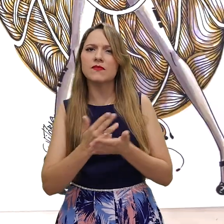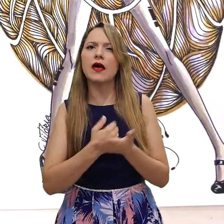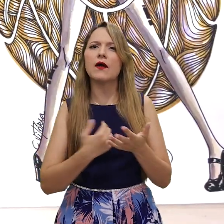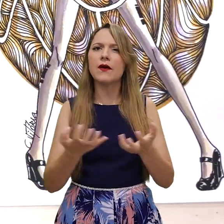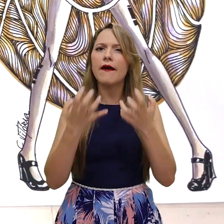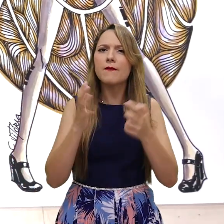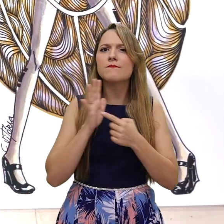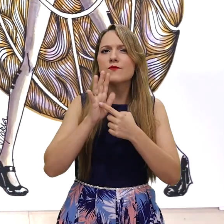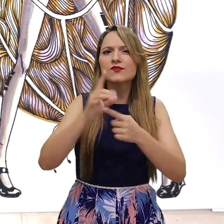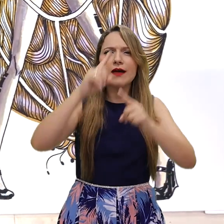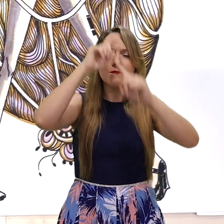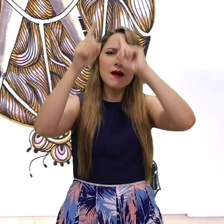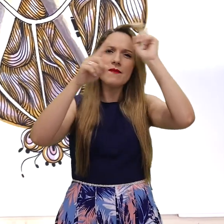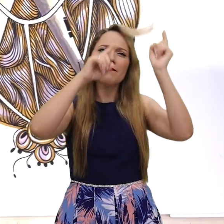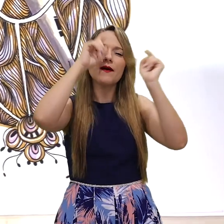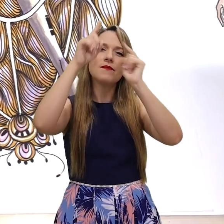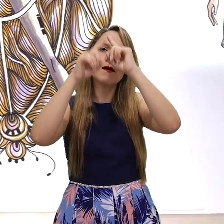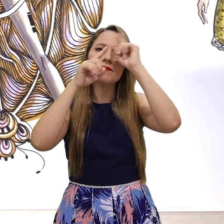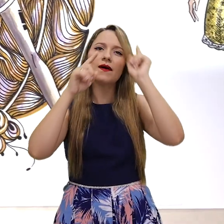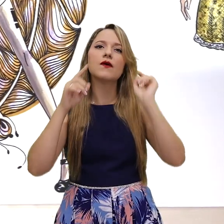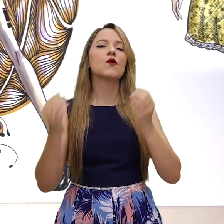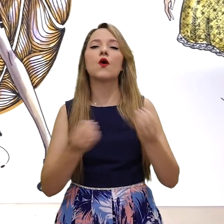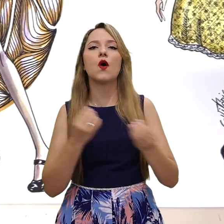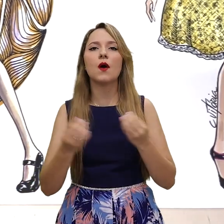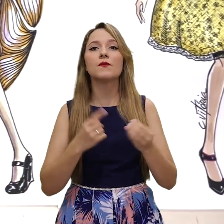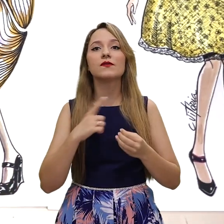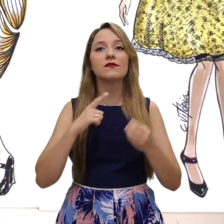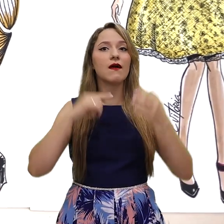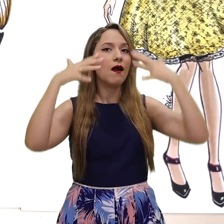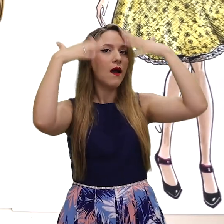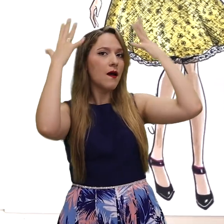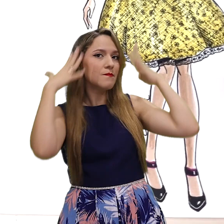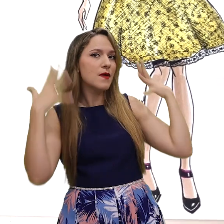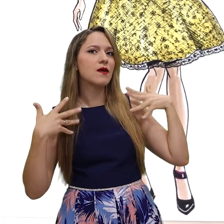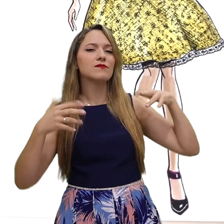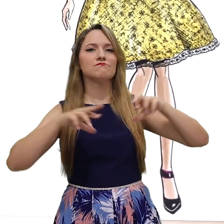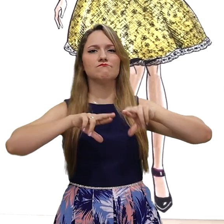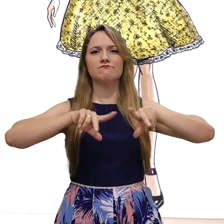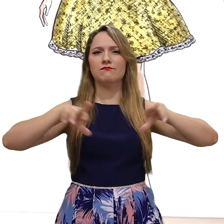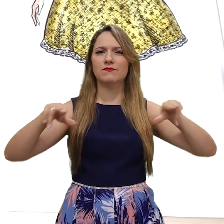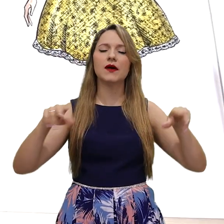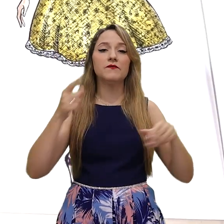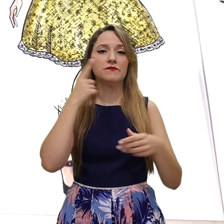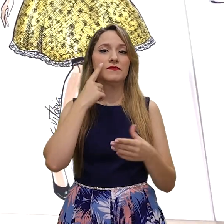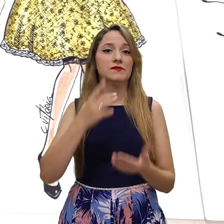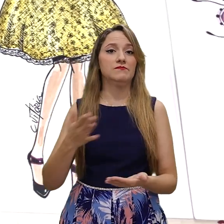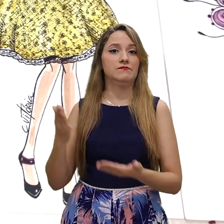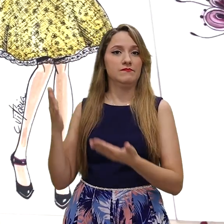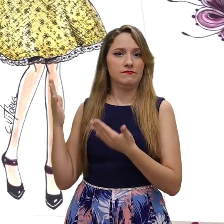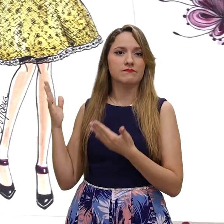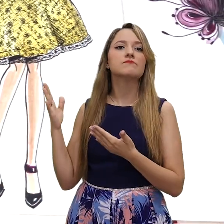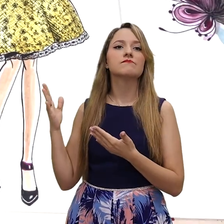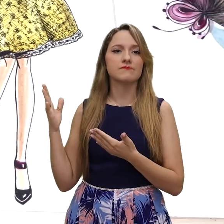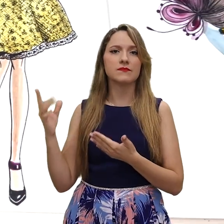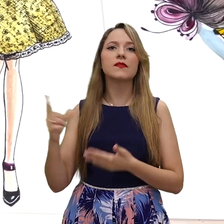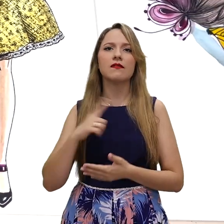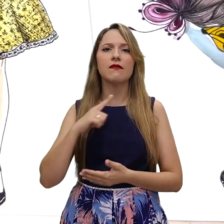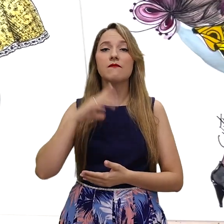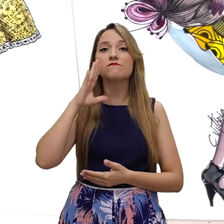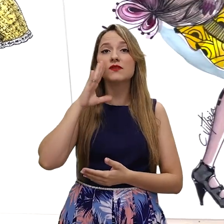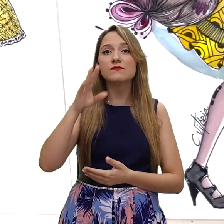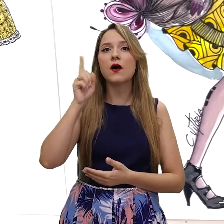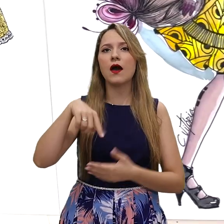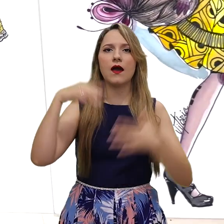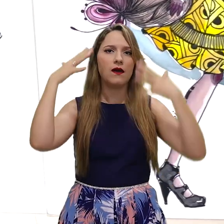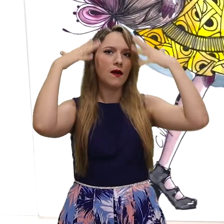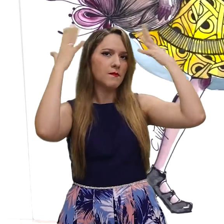de criatividade a questão dos cabelos. Então, são cabelos, assim, com ênfase, né? Eu dei ênfase nos cabelos. Então,